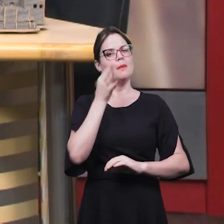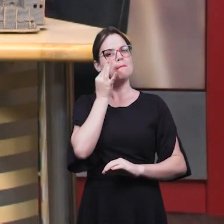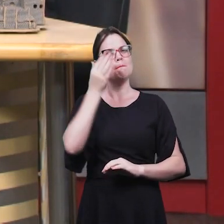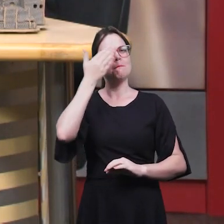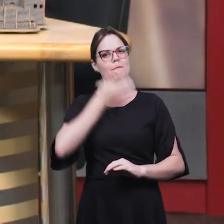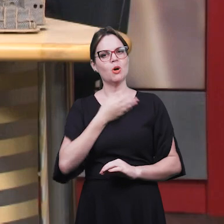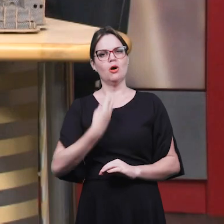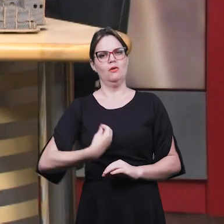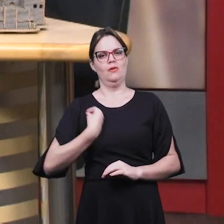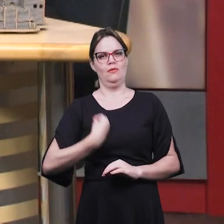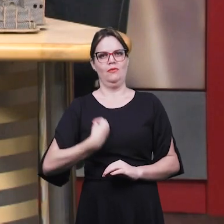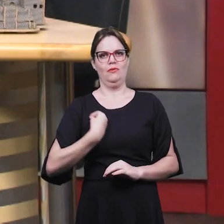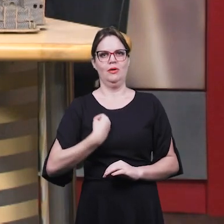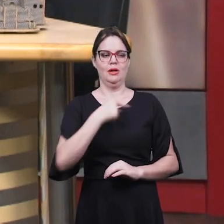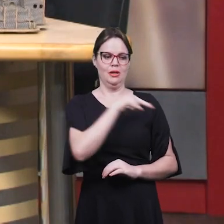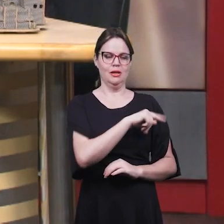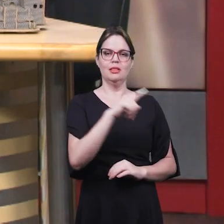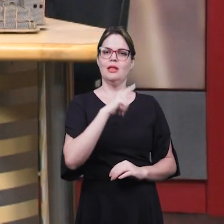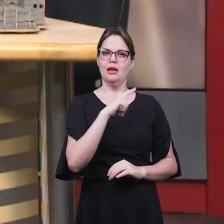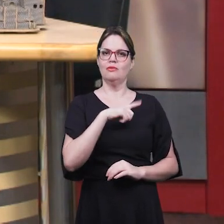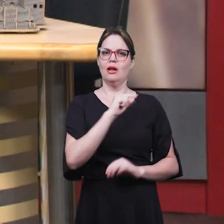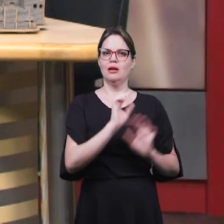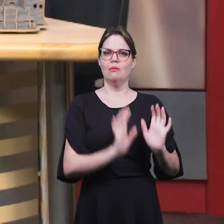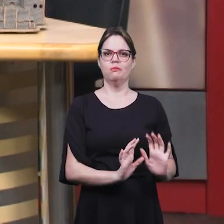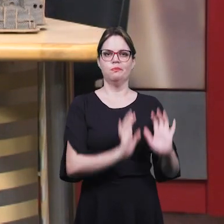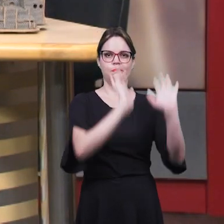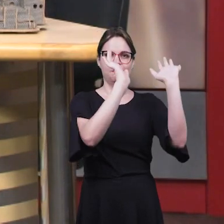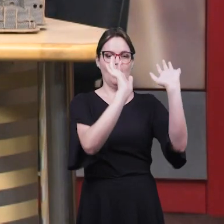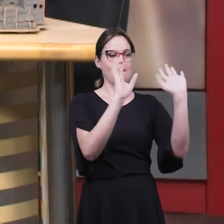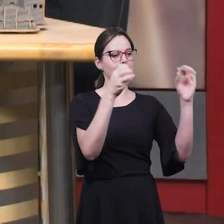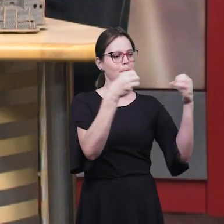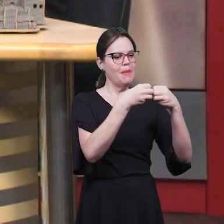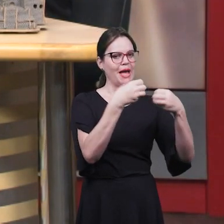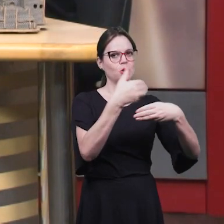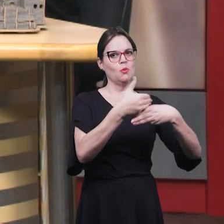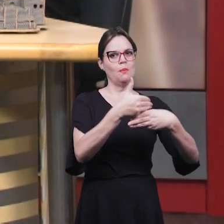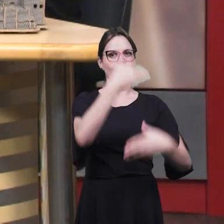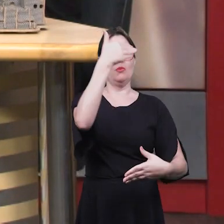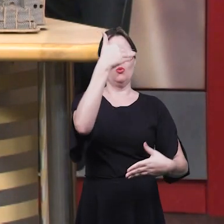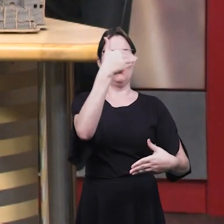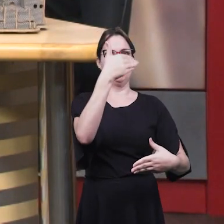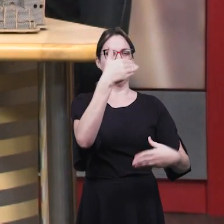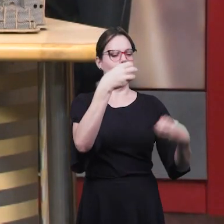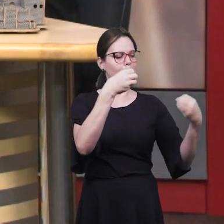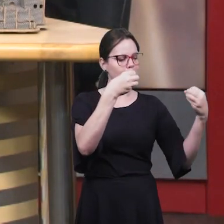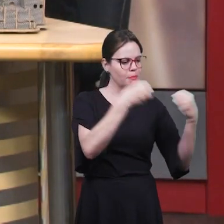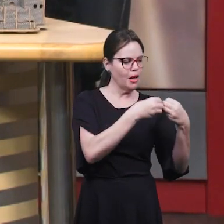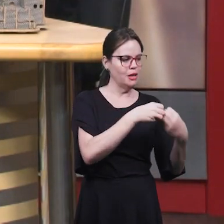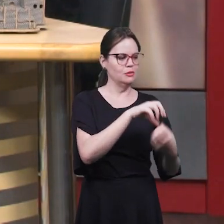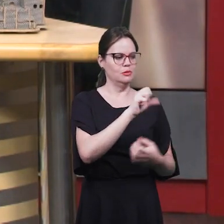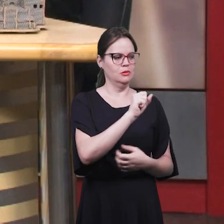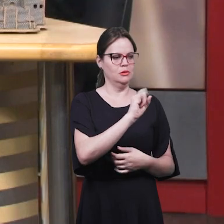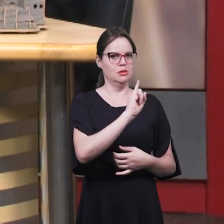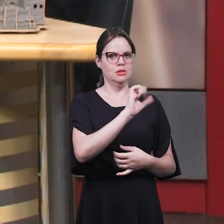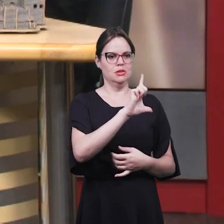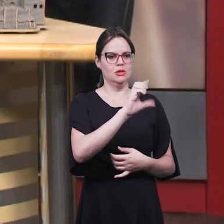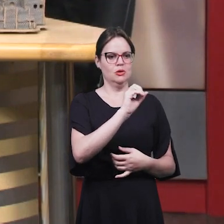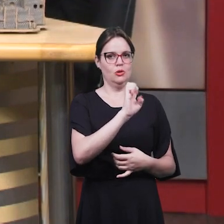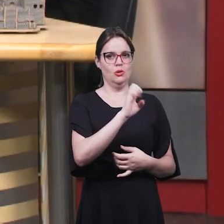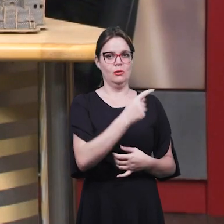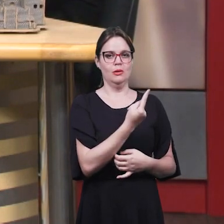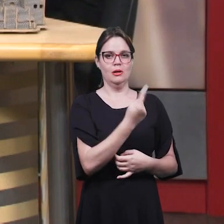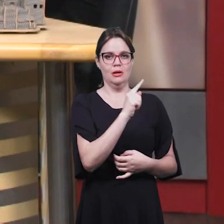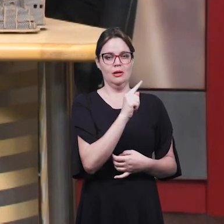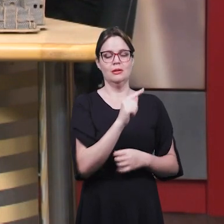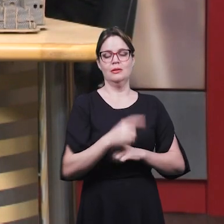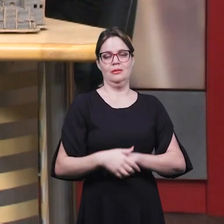próximo, né, que ela ficava no muro, próximo ao tanque de Siloé. Lembrando que esse